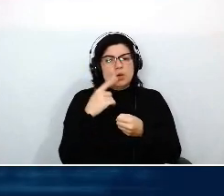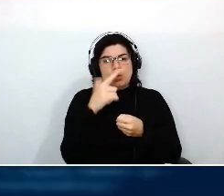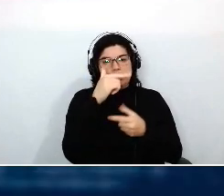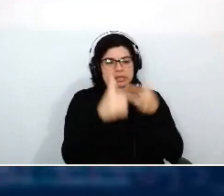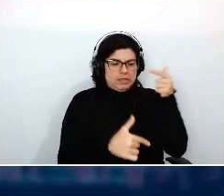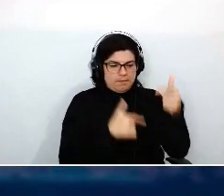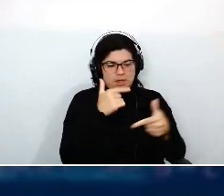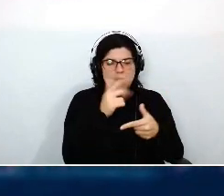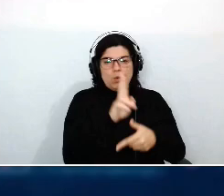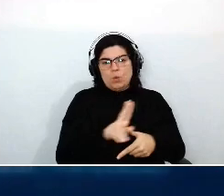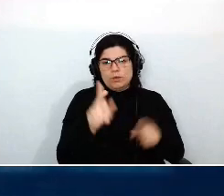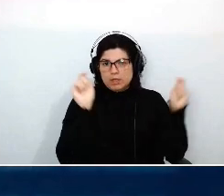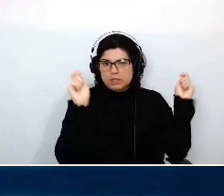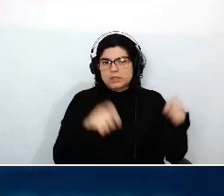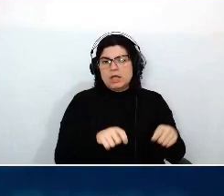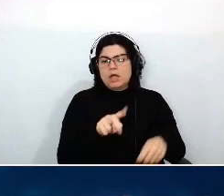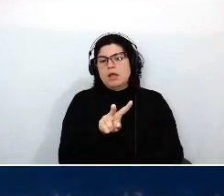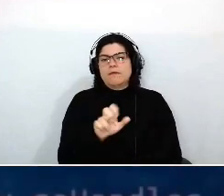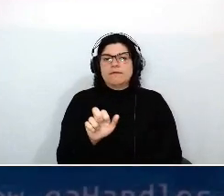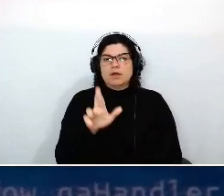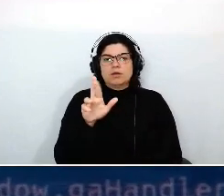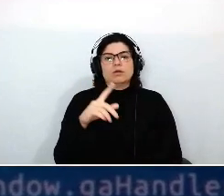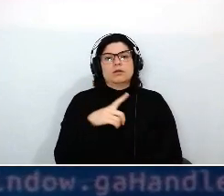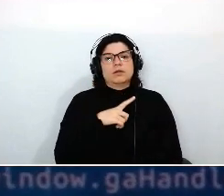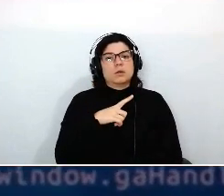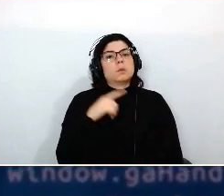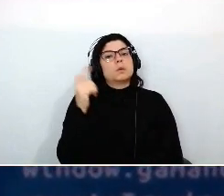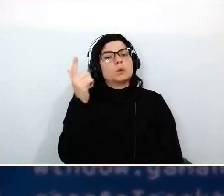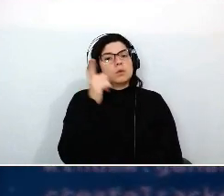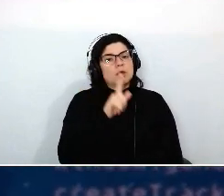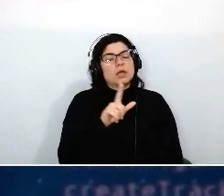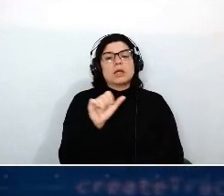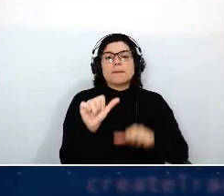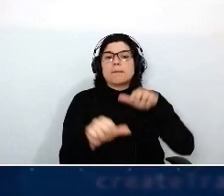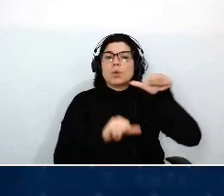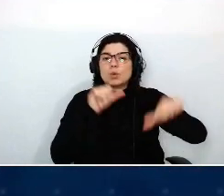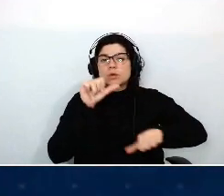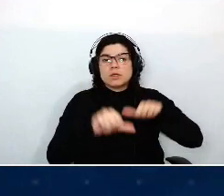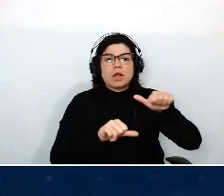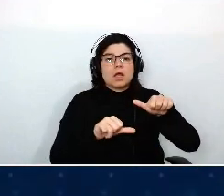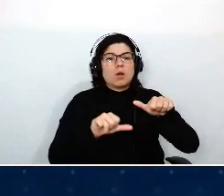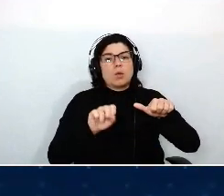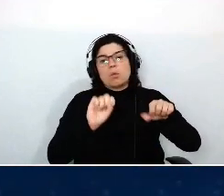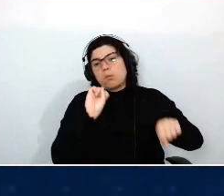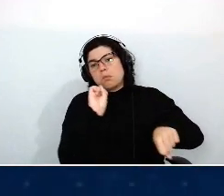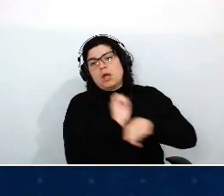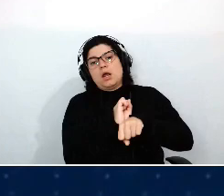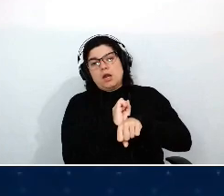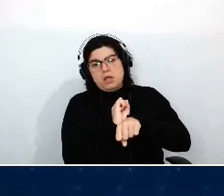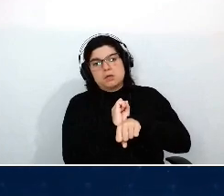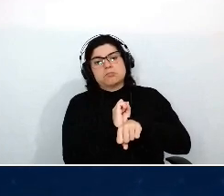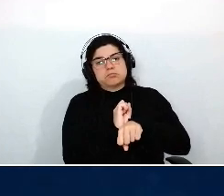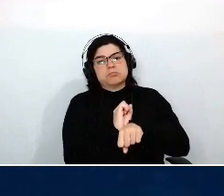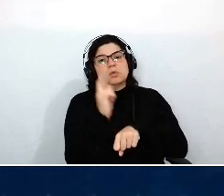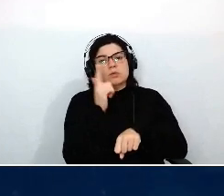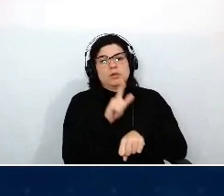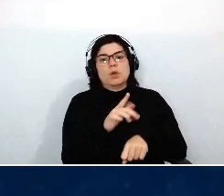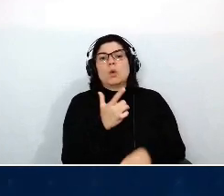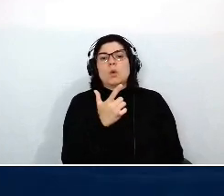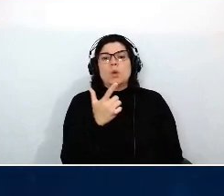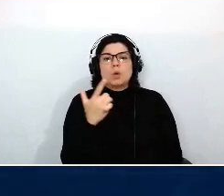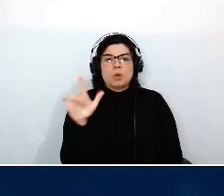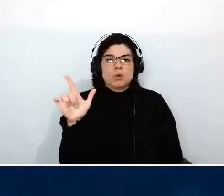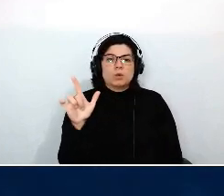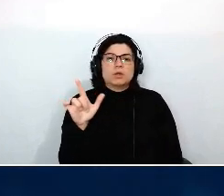valor. Então, você tem set exclamação, você consegue mutar essa variável, e deref, você faz tipo uma dereferência do que